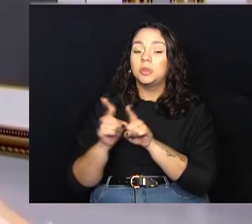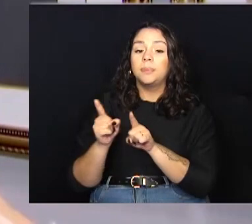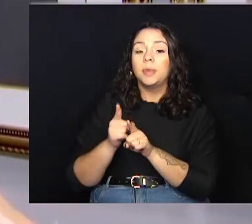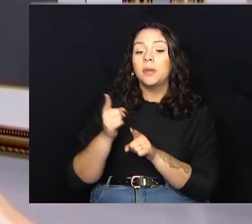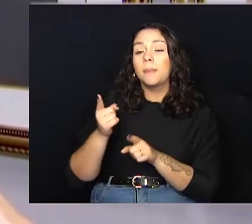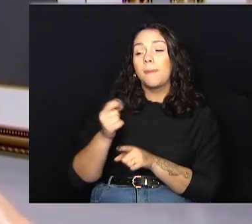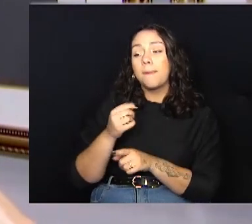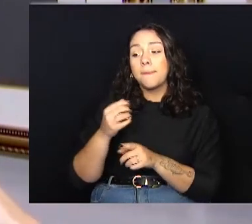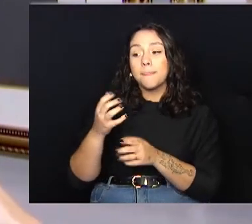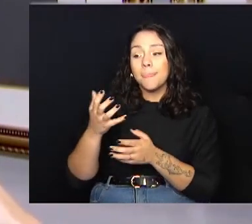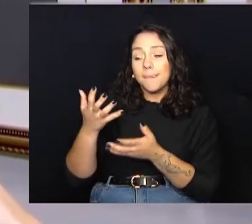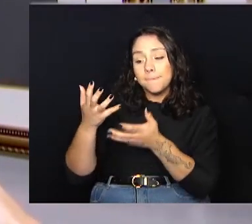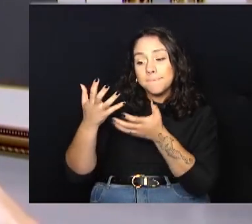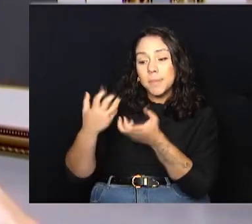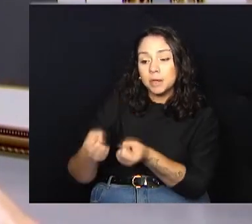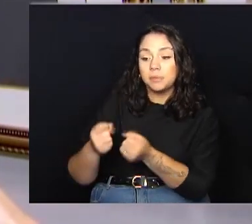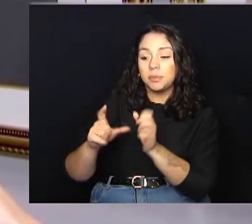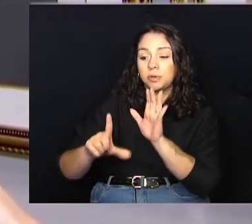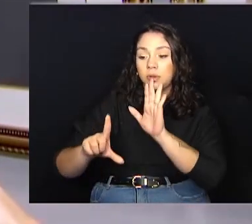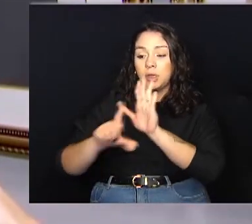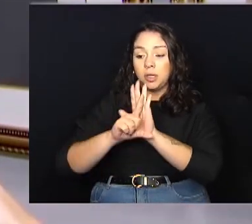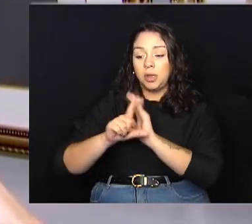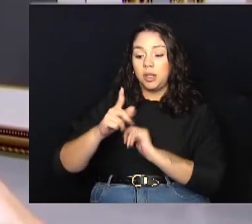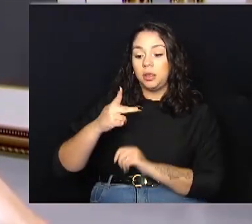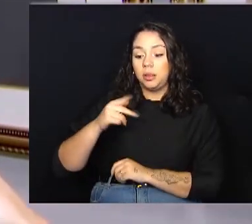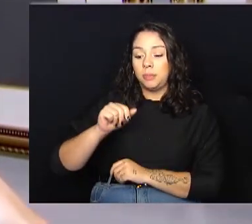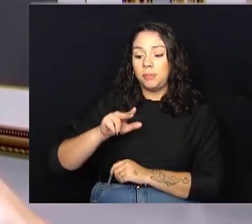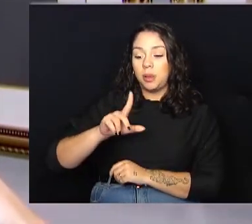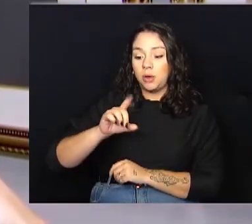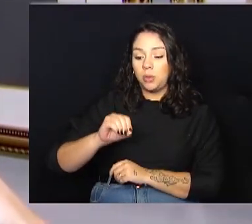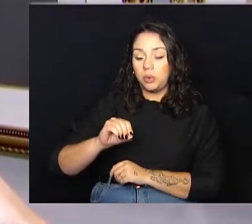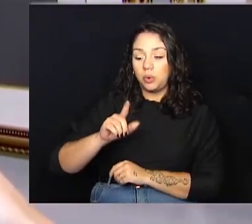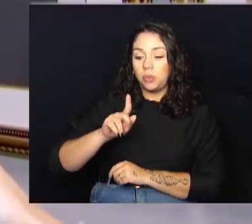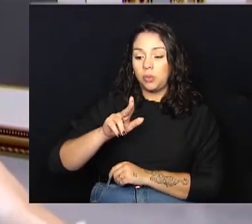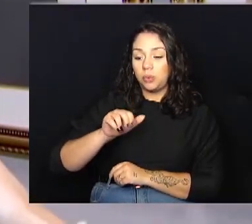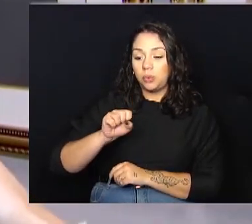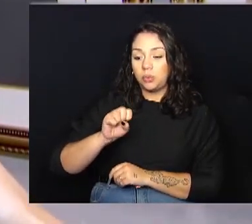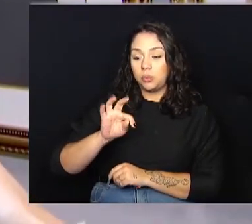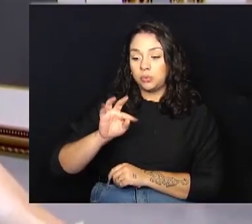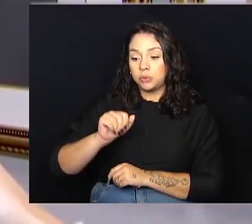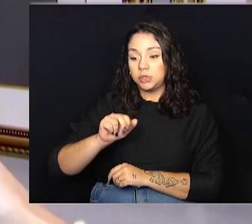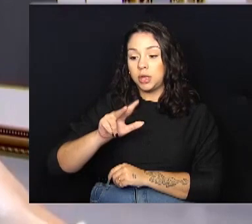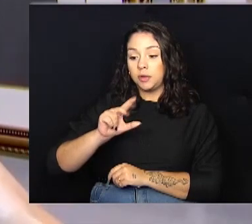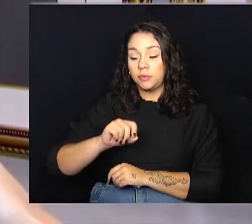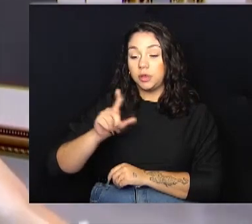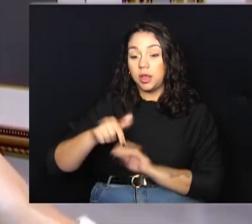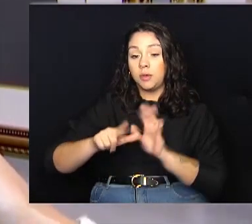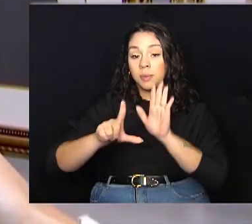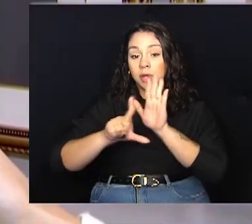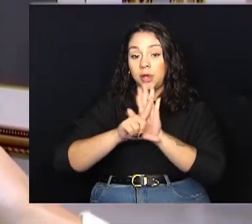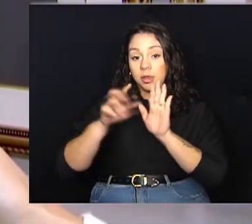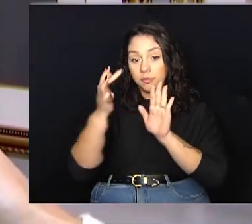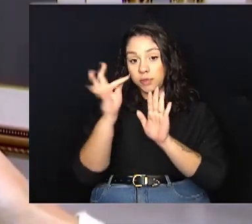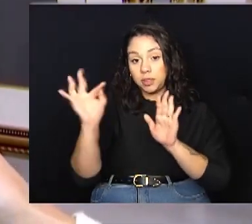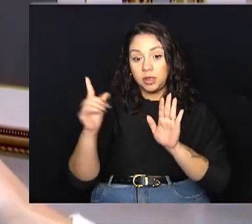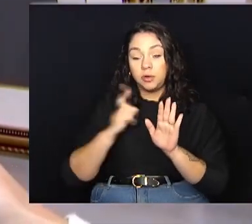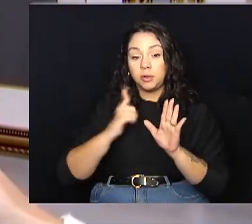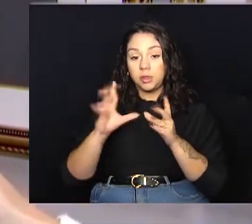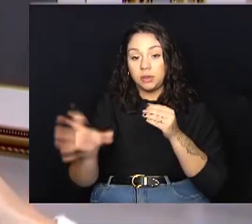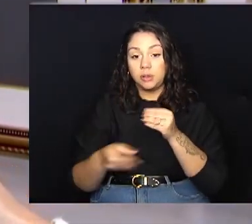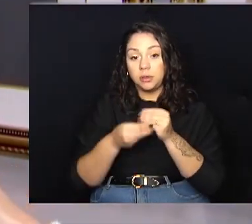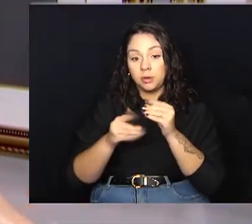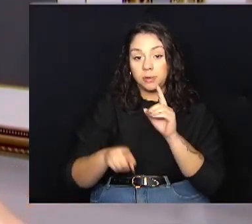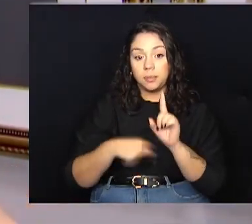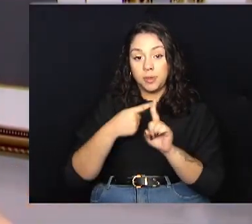recebidos pela lei Paulo Gustavo né é uma lei federal que Campinas com as emendas mais a lei